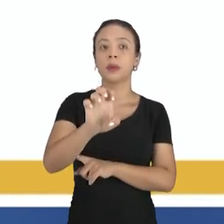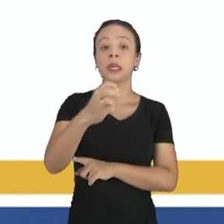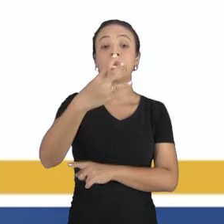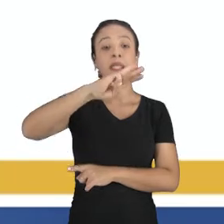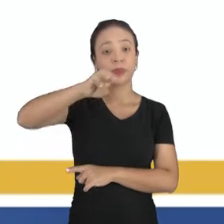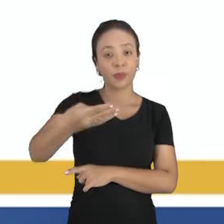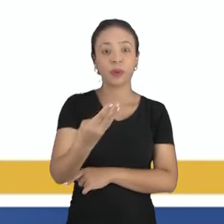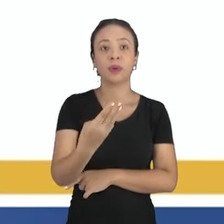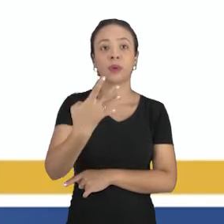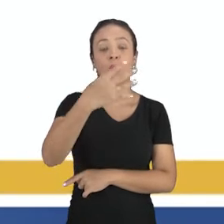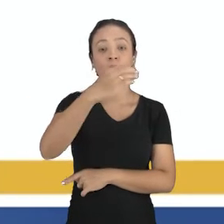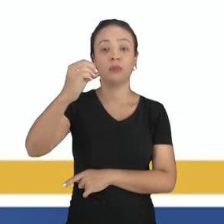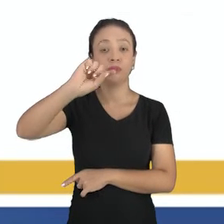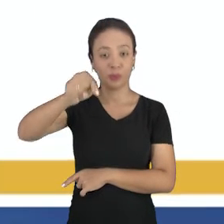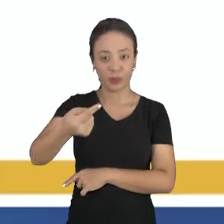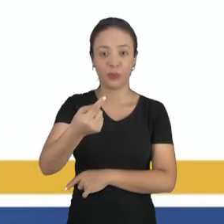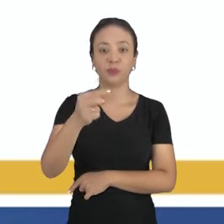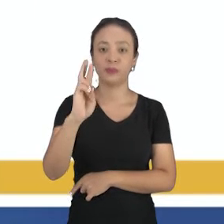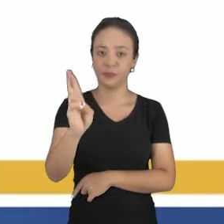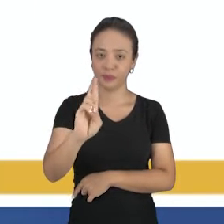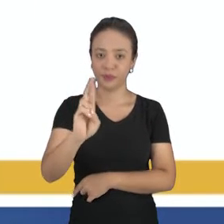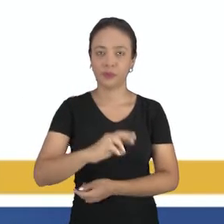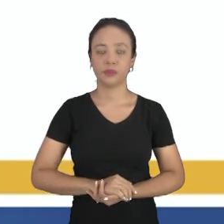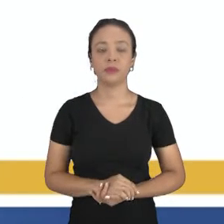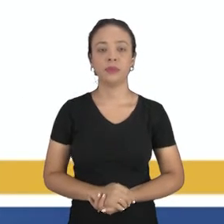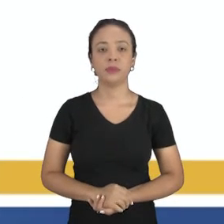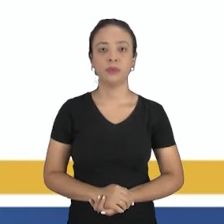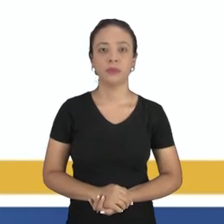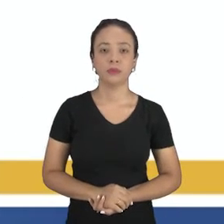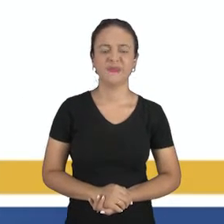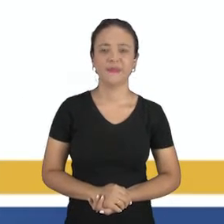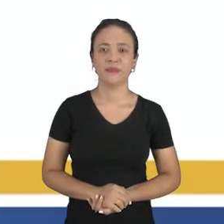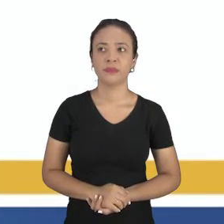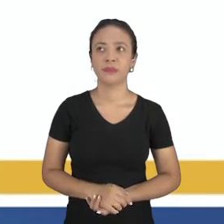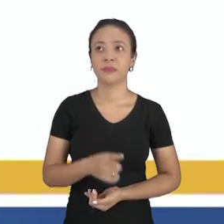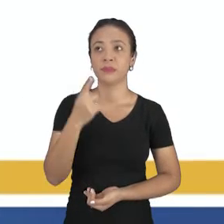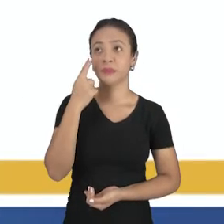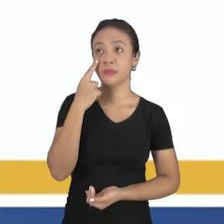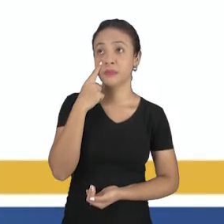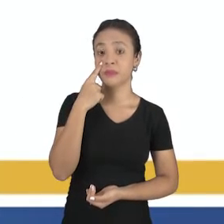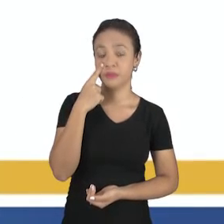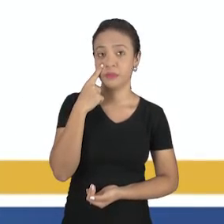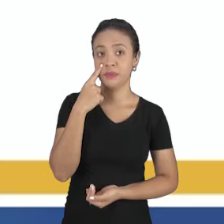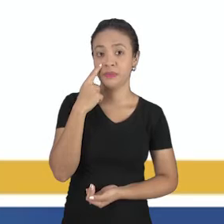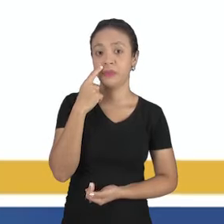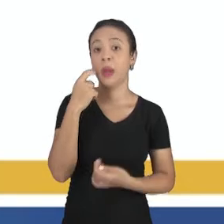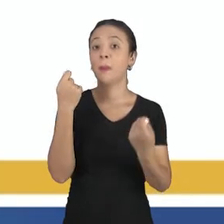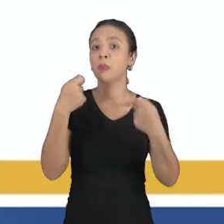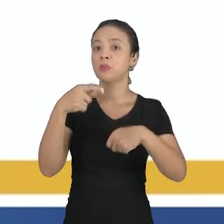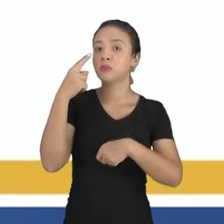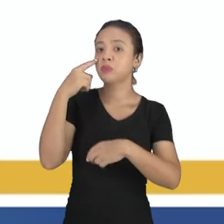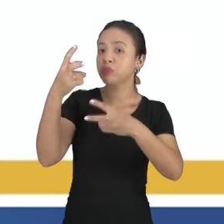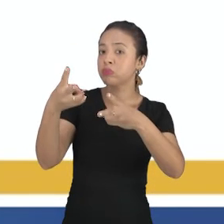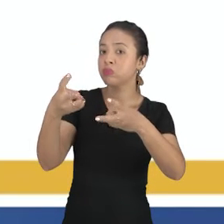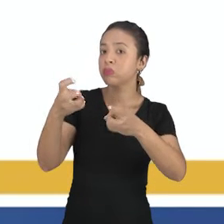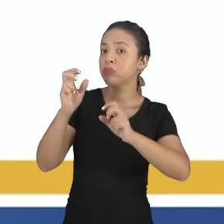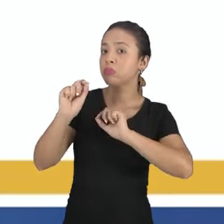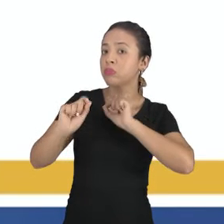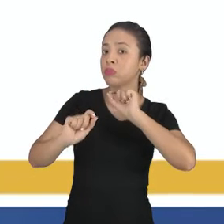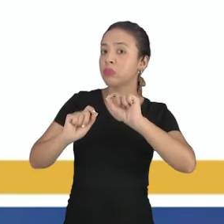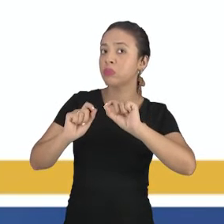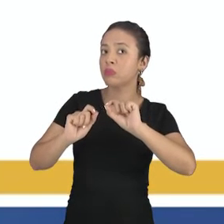e 3400000 e olhando bem dá para gente